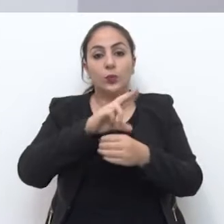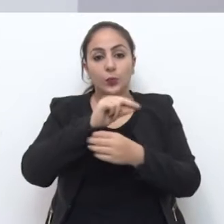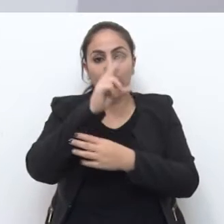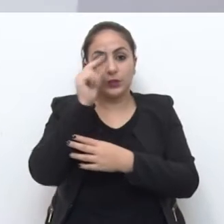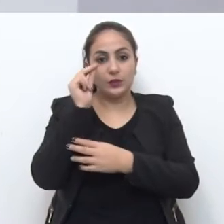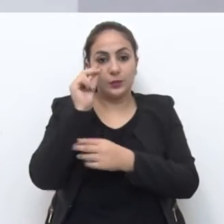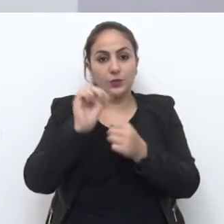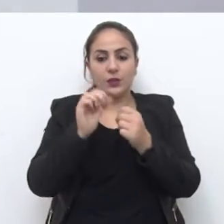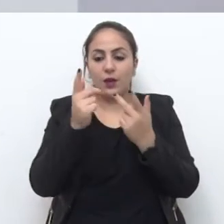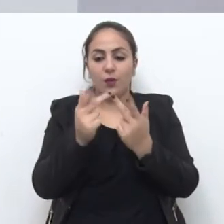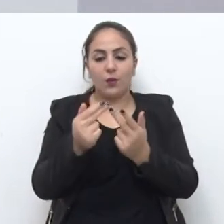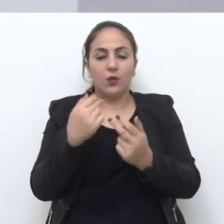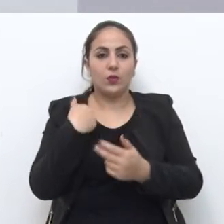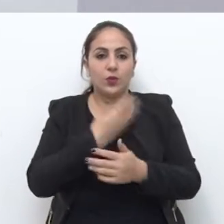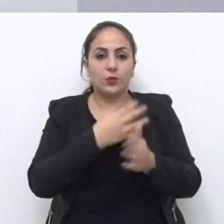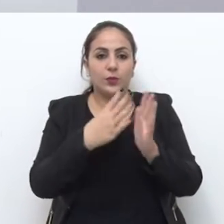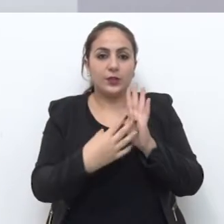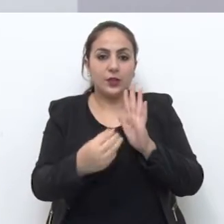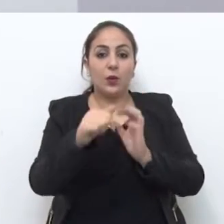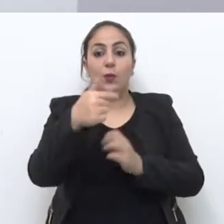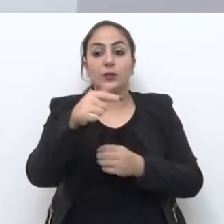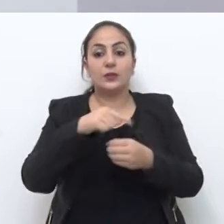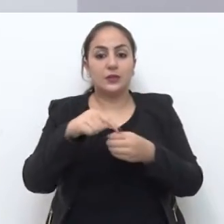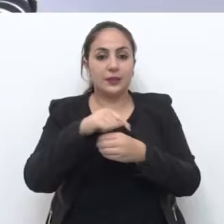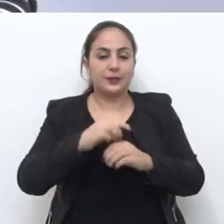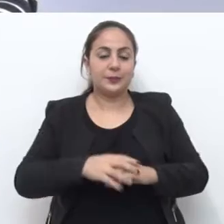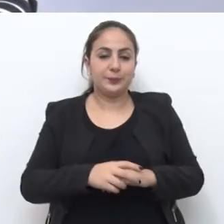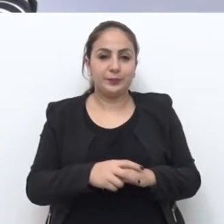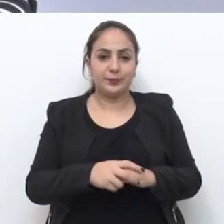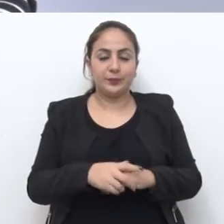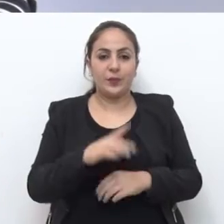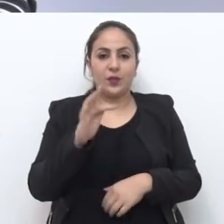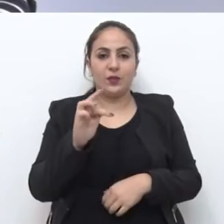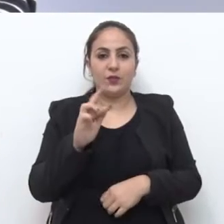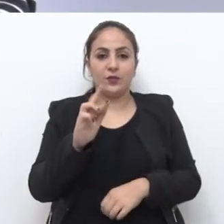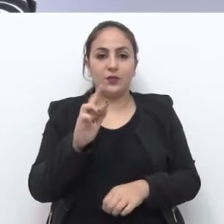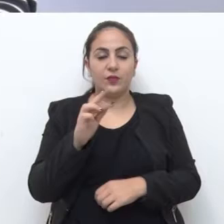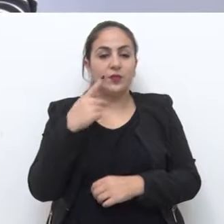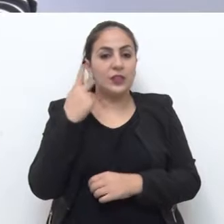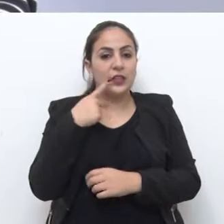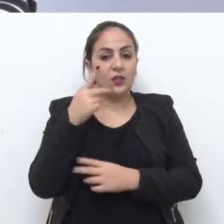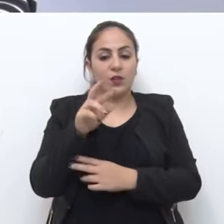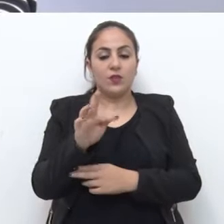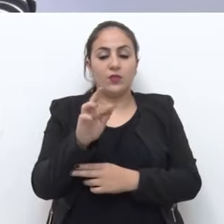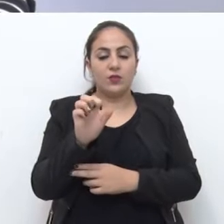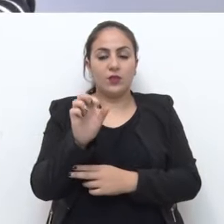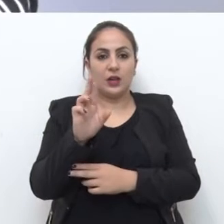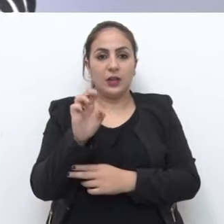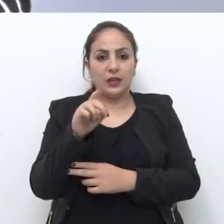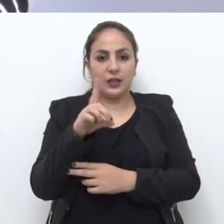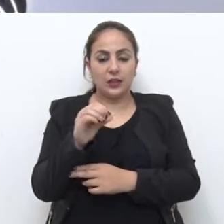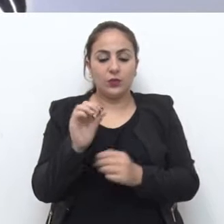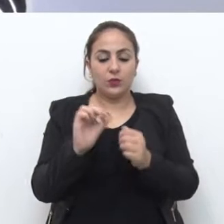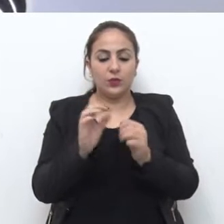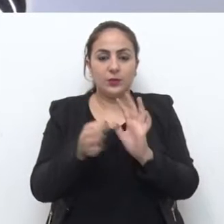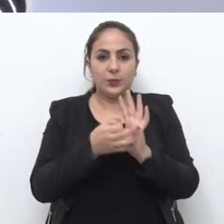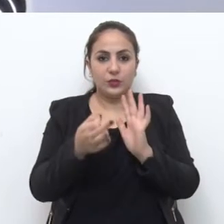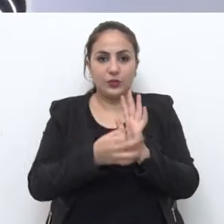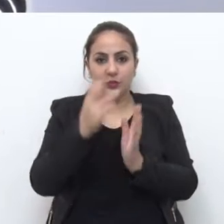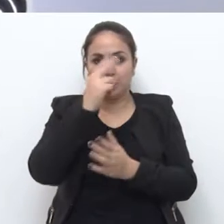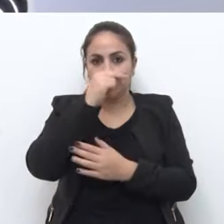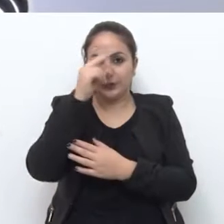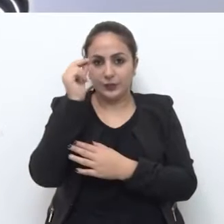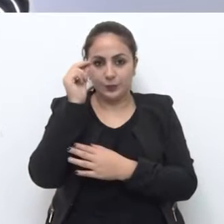coisa e nós poderíamos aqui dar exemplos para outras cidades. O vereador Fernando Rigon também fez uma indicação ao